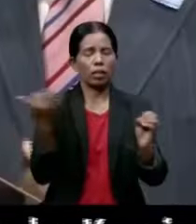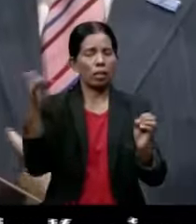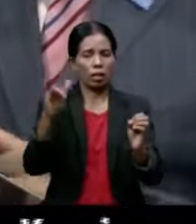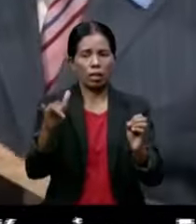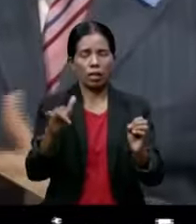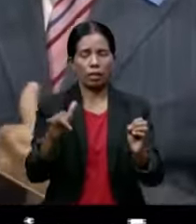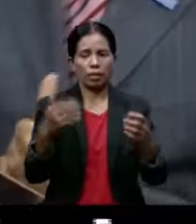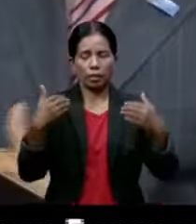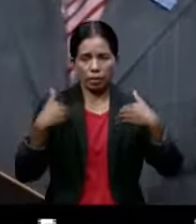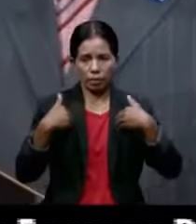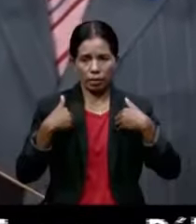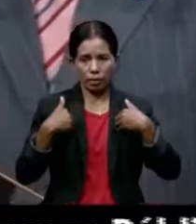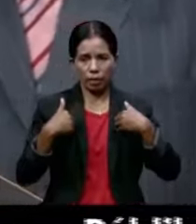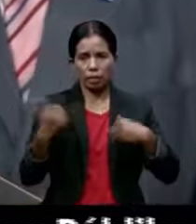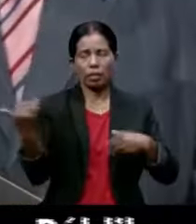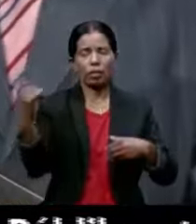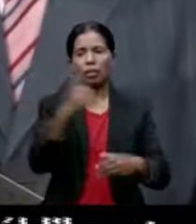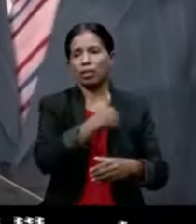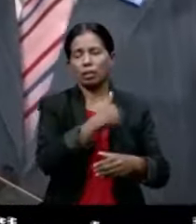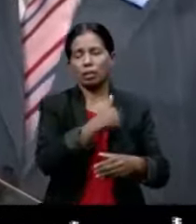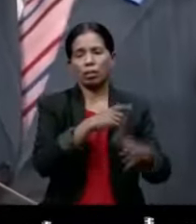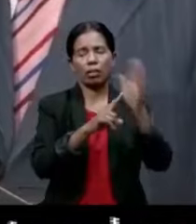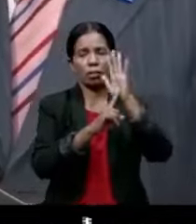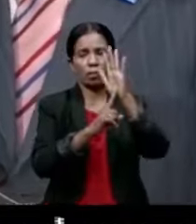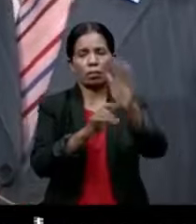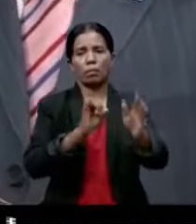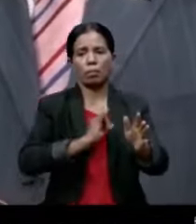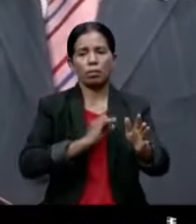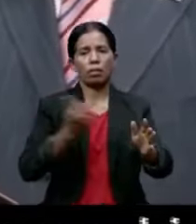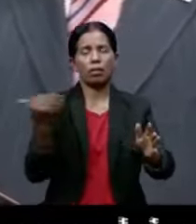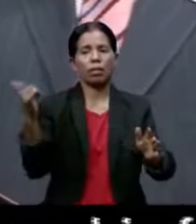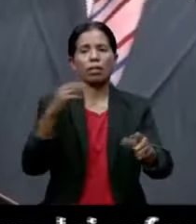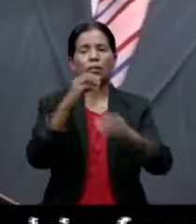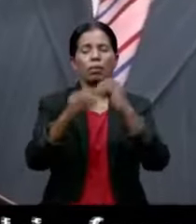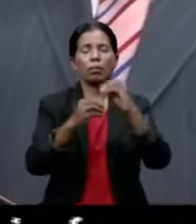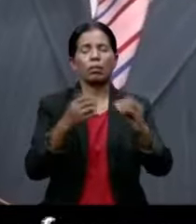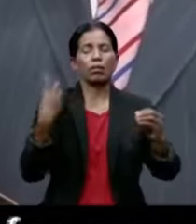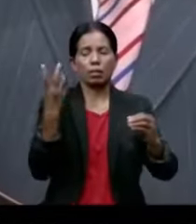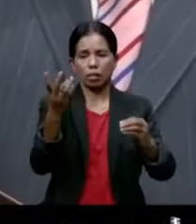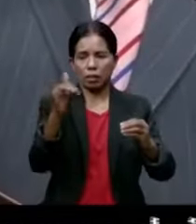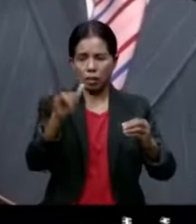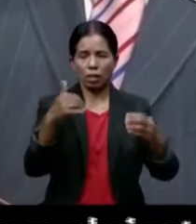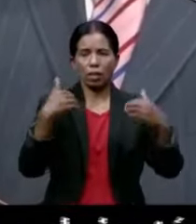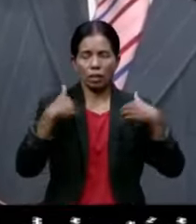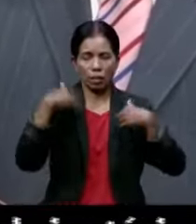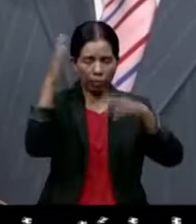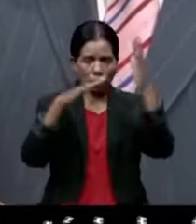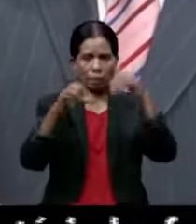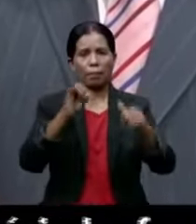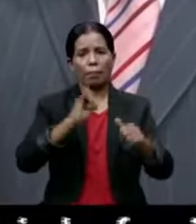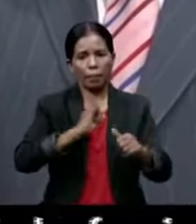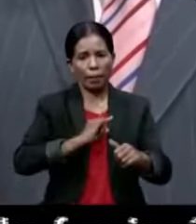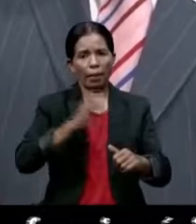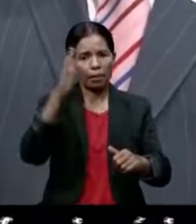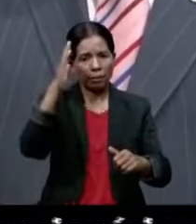enquanto, se ela se dá o que informa o Bacau, ela diz que será um problema. Será um problema. Hau hatene